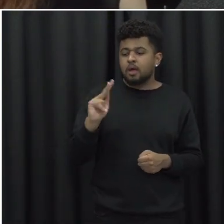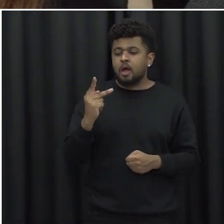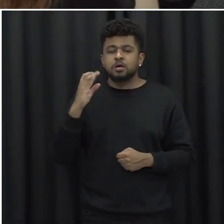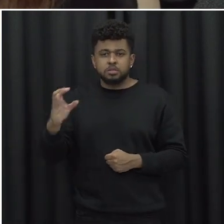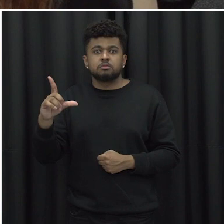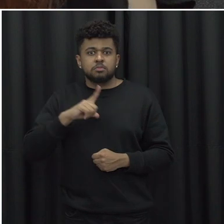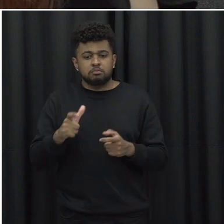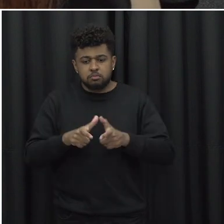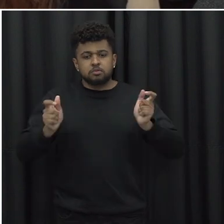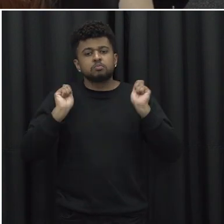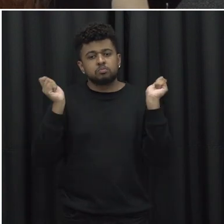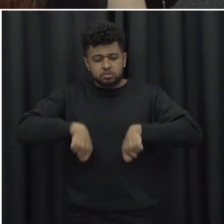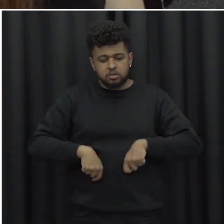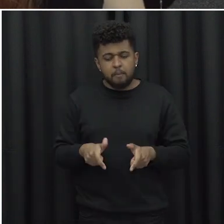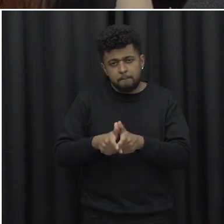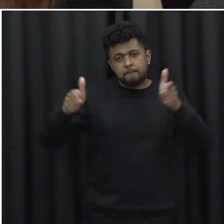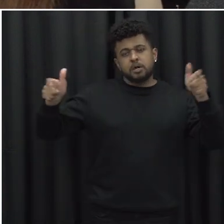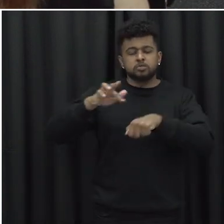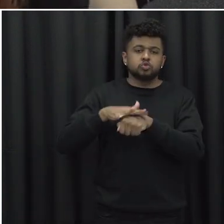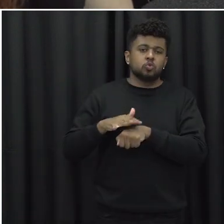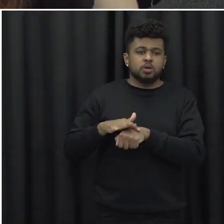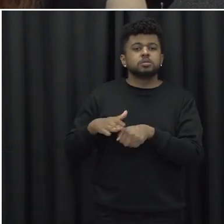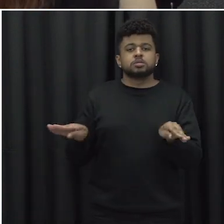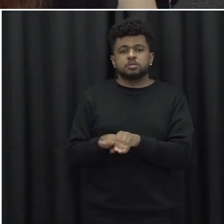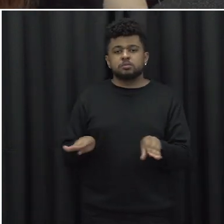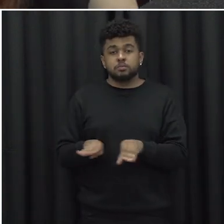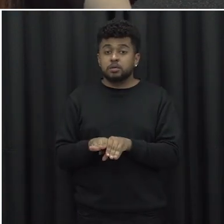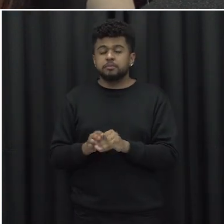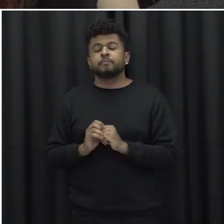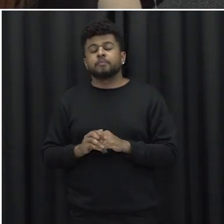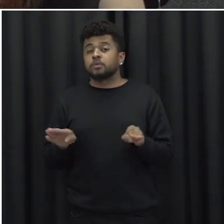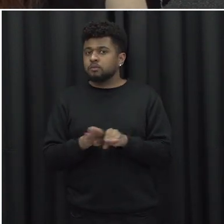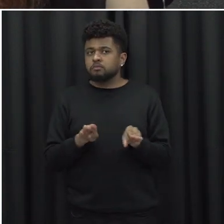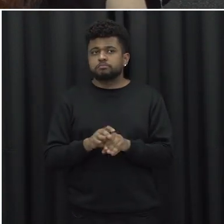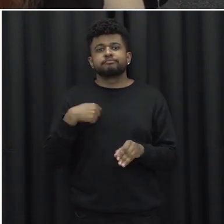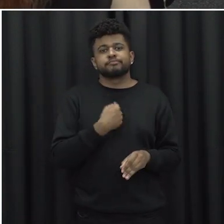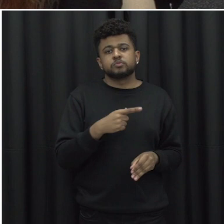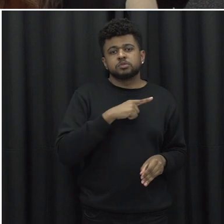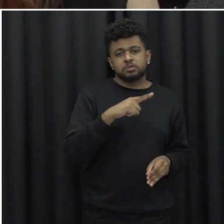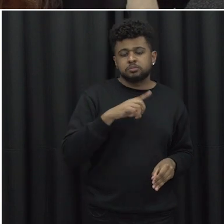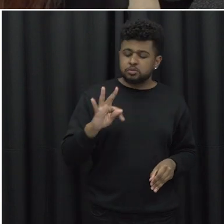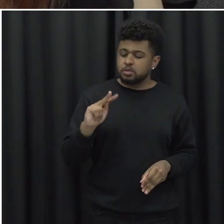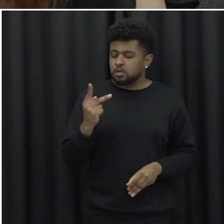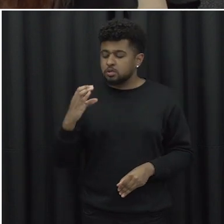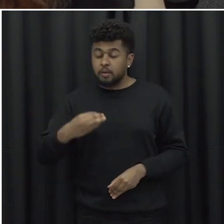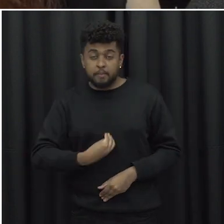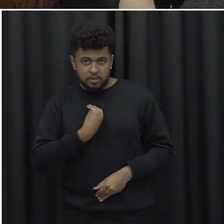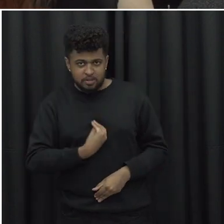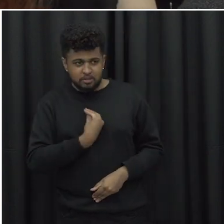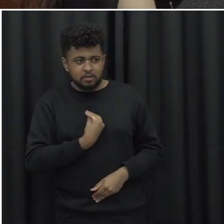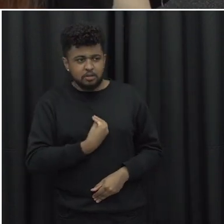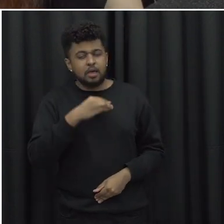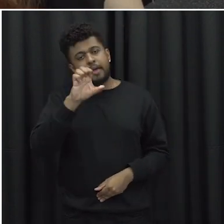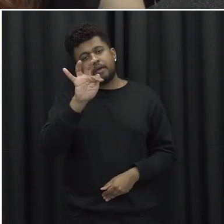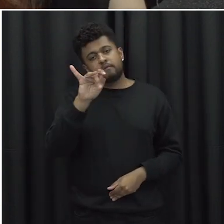Né, hoje a gente já sabe que o THC tem um grande potencial para a maioria das doenças também. E, inclusive, quando nós temos